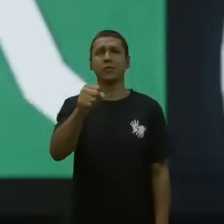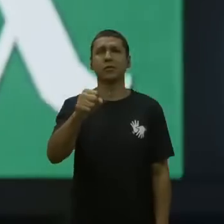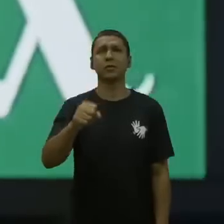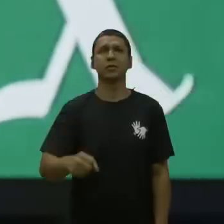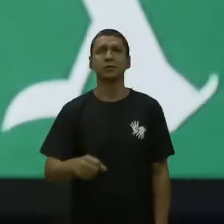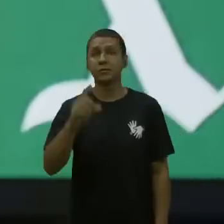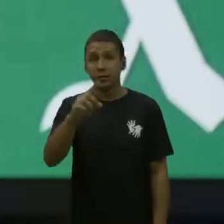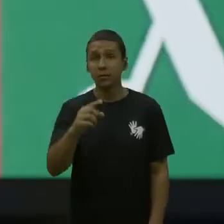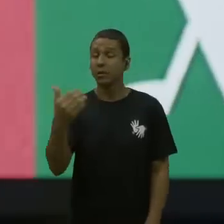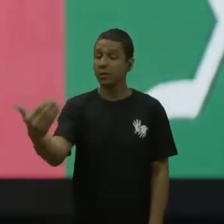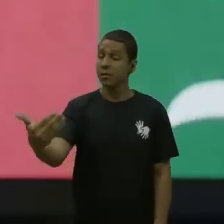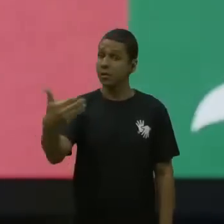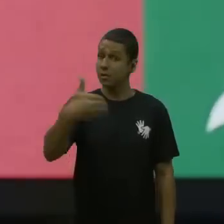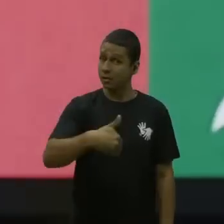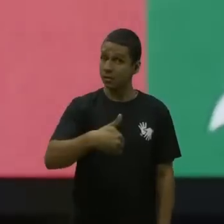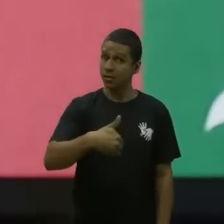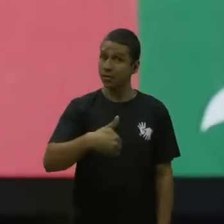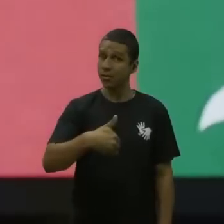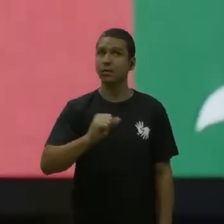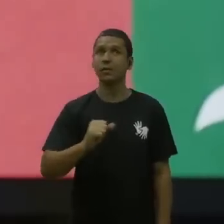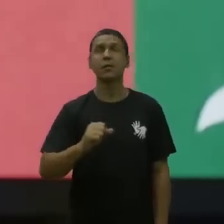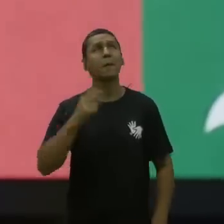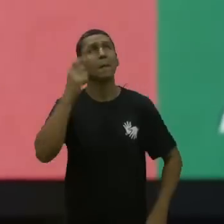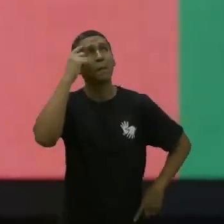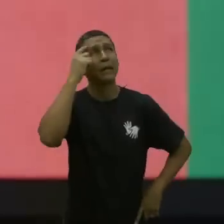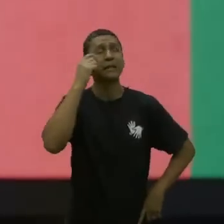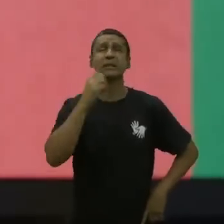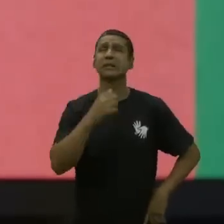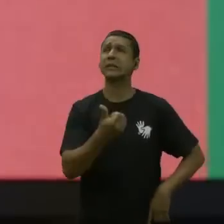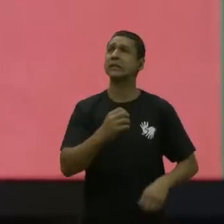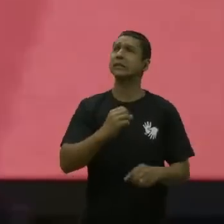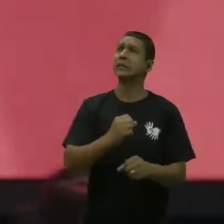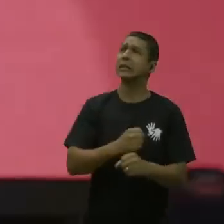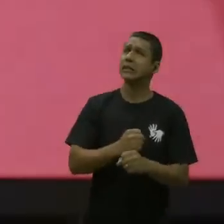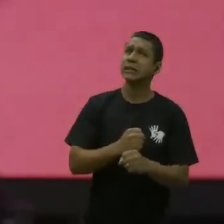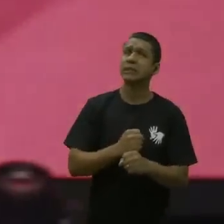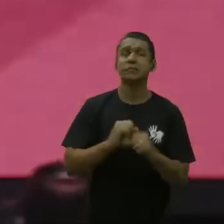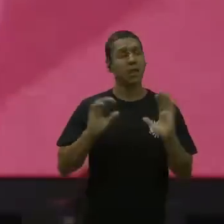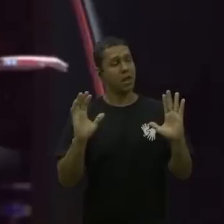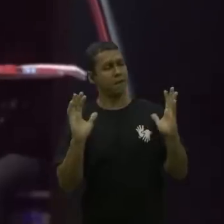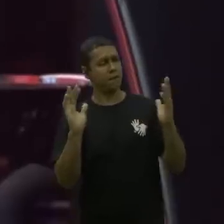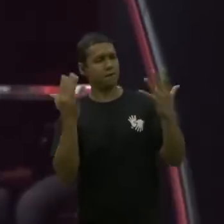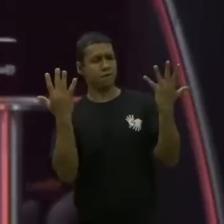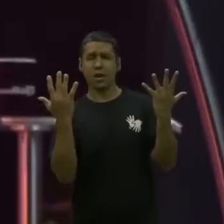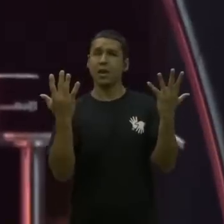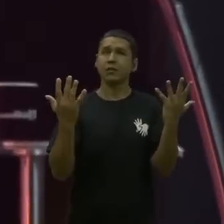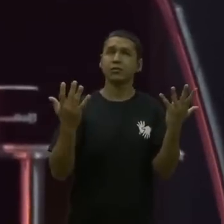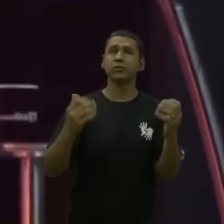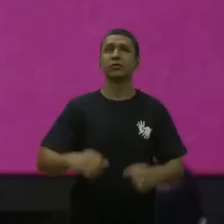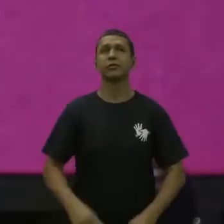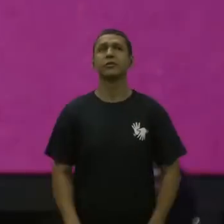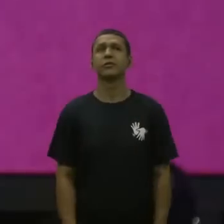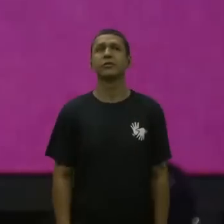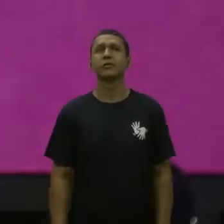Porque quem entra aqui, pastor, pensa: 10 anos é comemoração e festa.